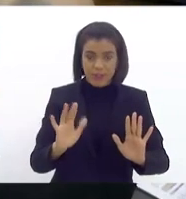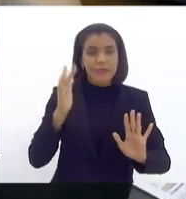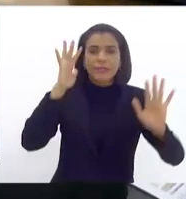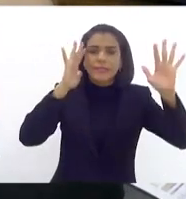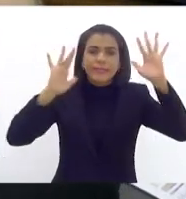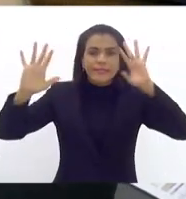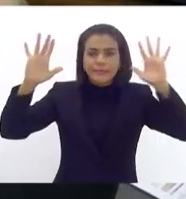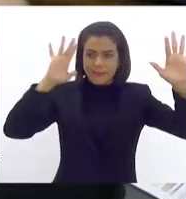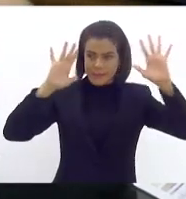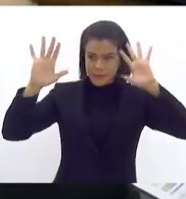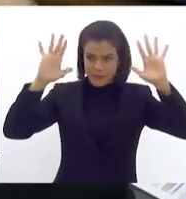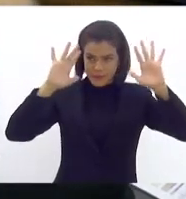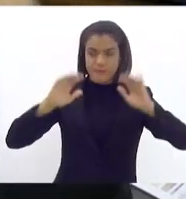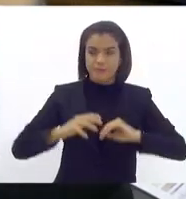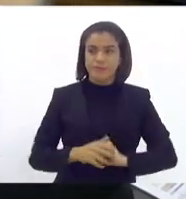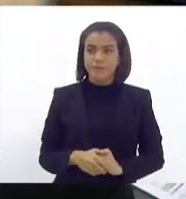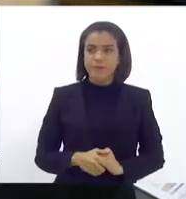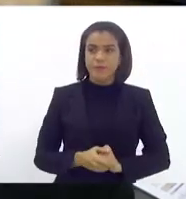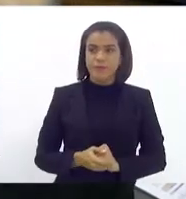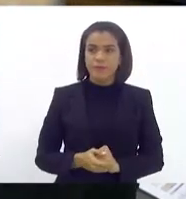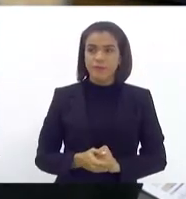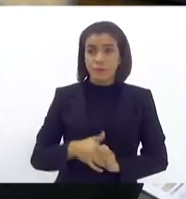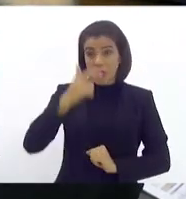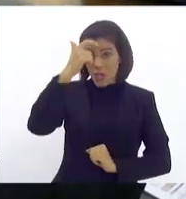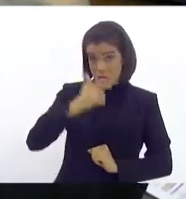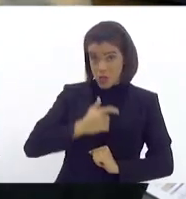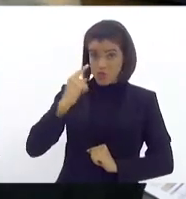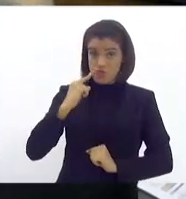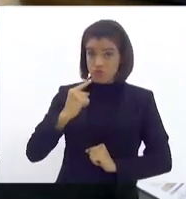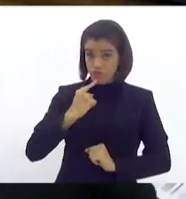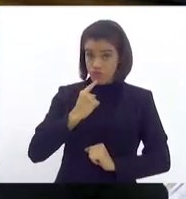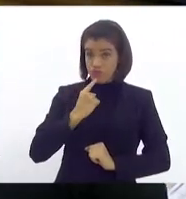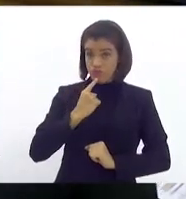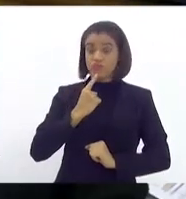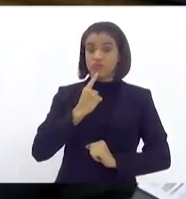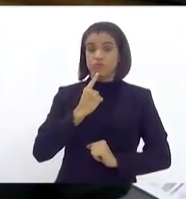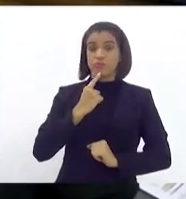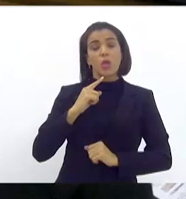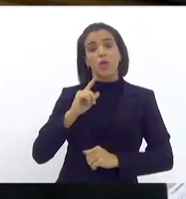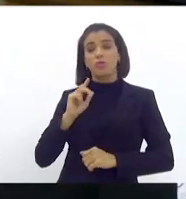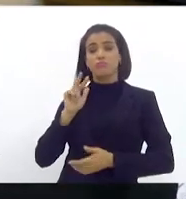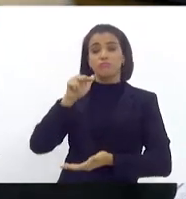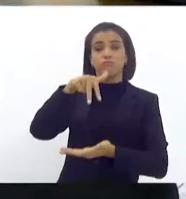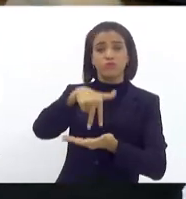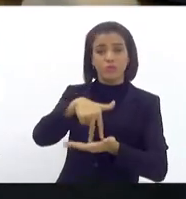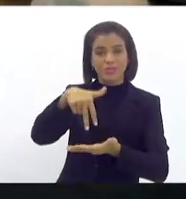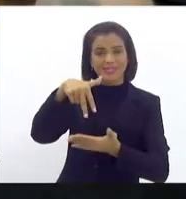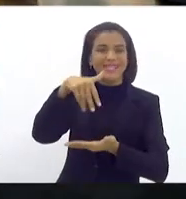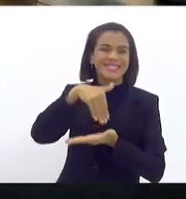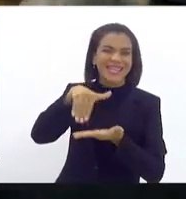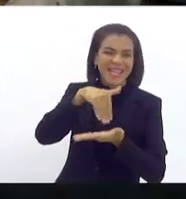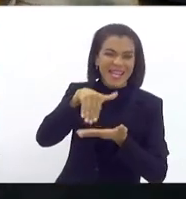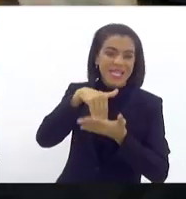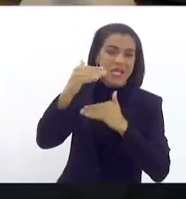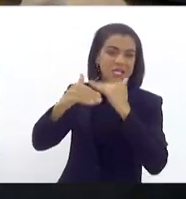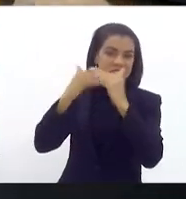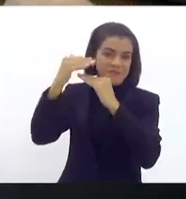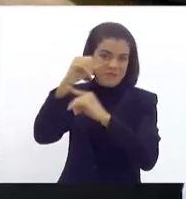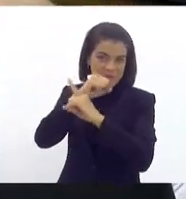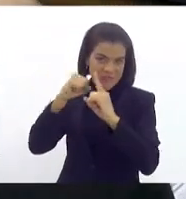Imagine que eu seja surdo e chego na Secretaria de Desenvolvimento